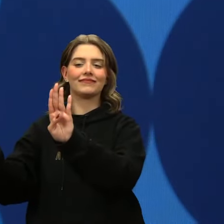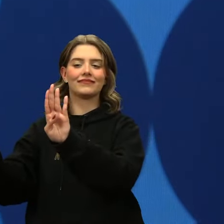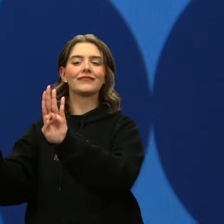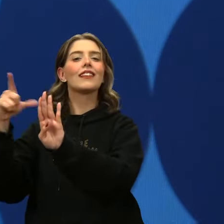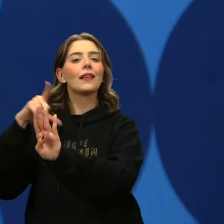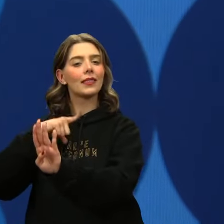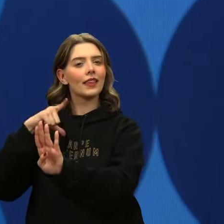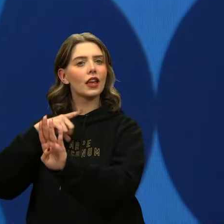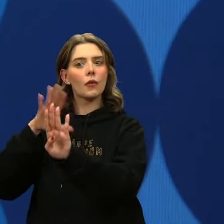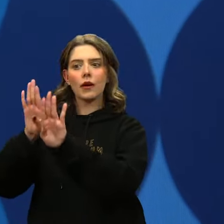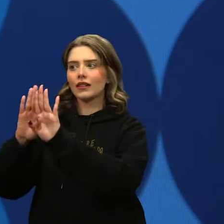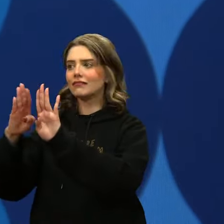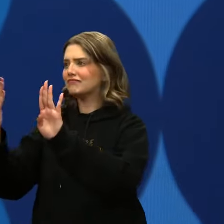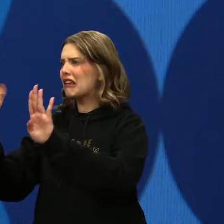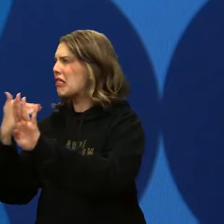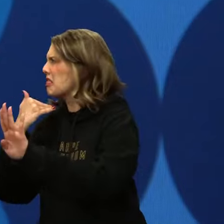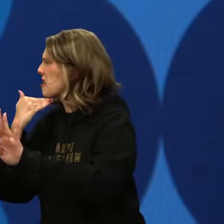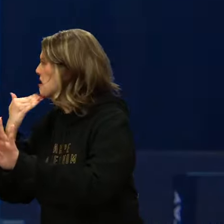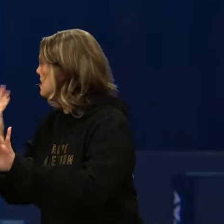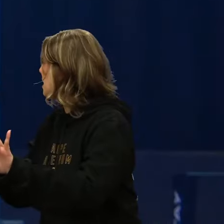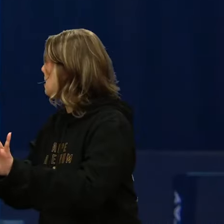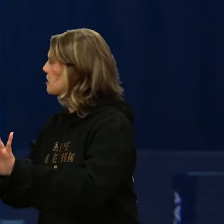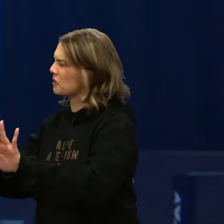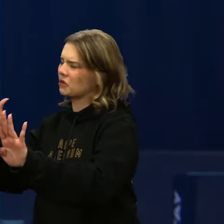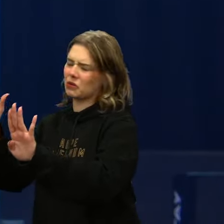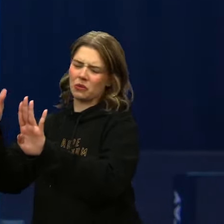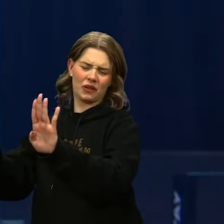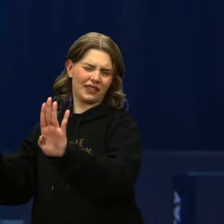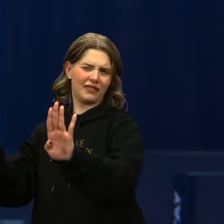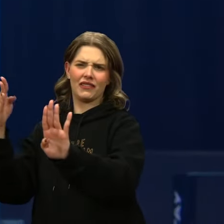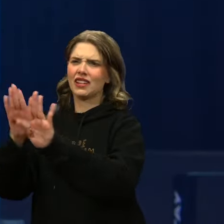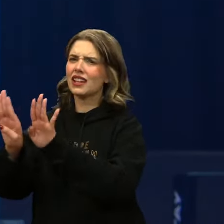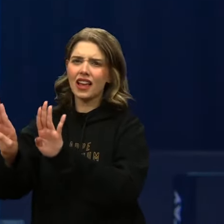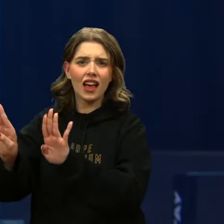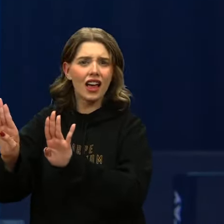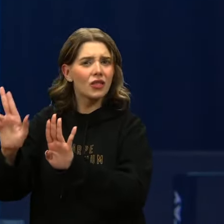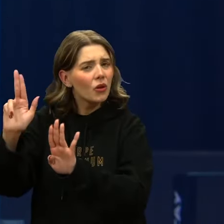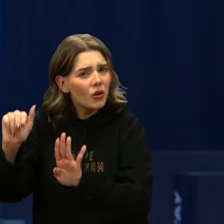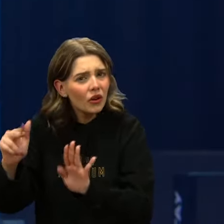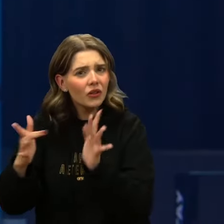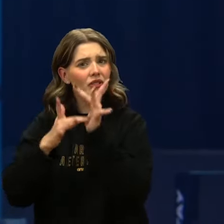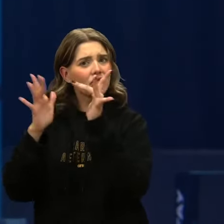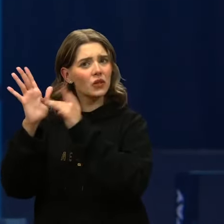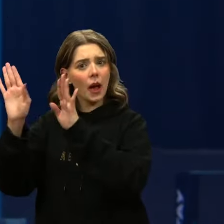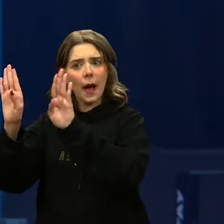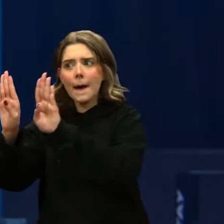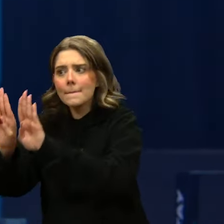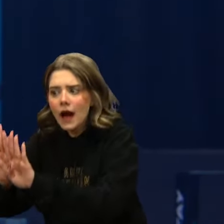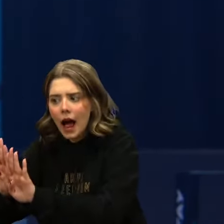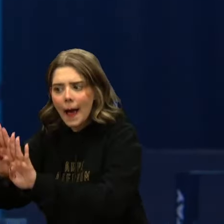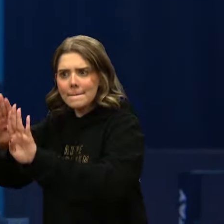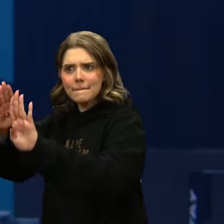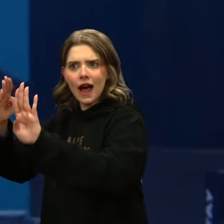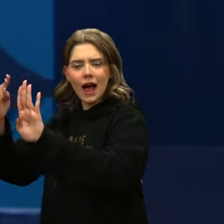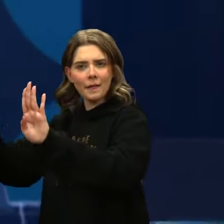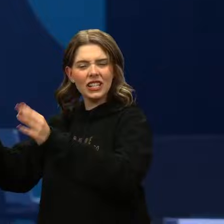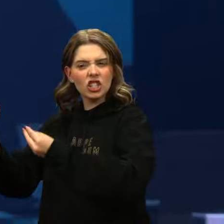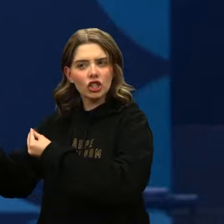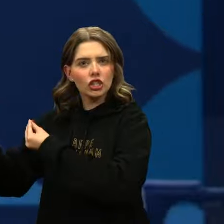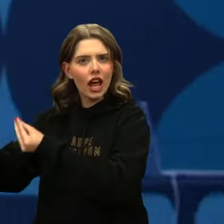uma porta aberta que ninguém pode fechar. Quando Jesus abre uma porta, quando Jesus oportuniza, quando Jesus